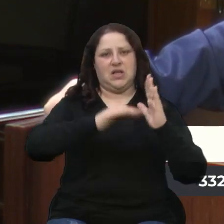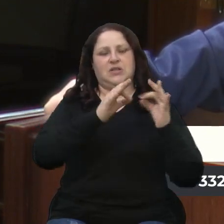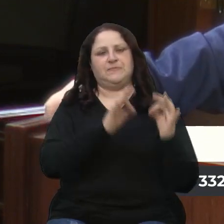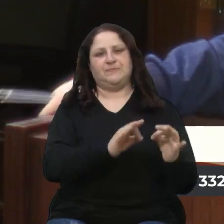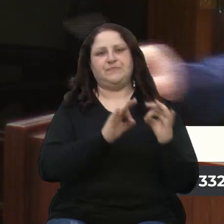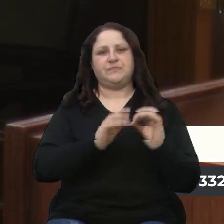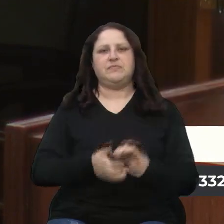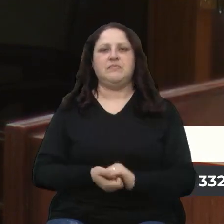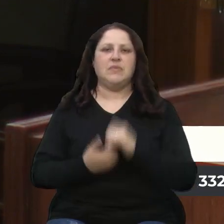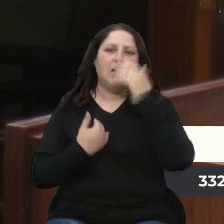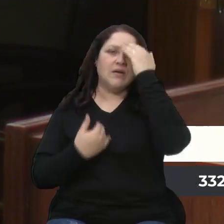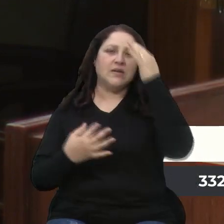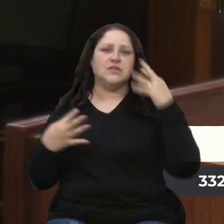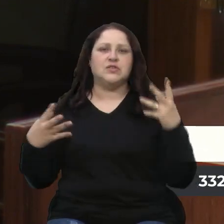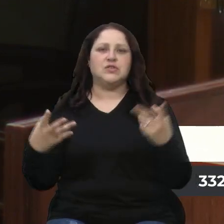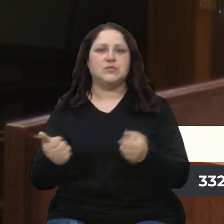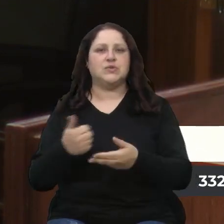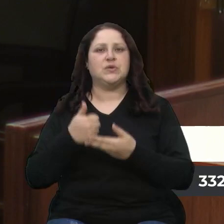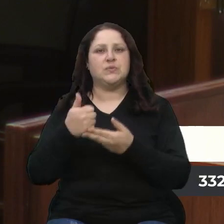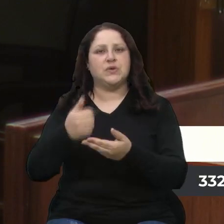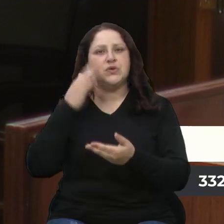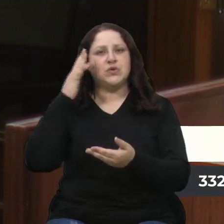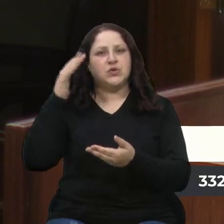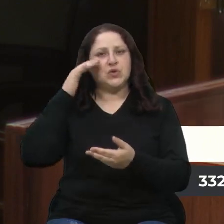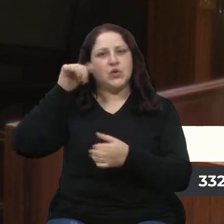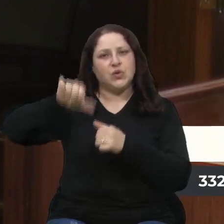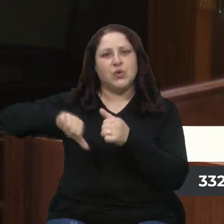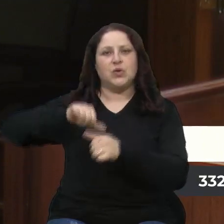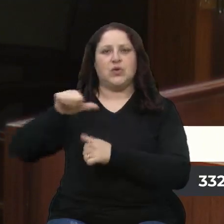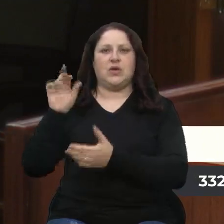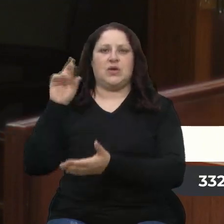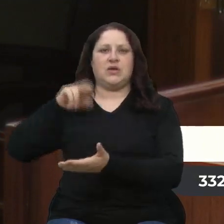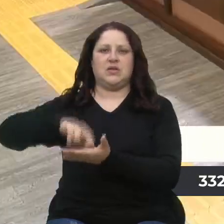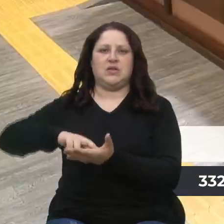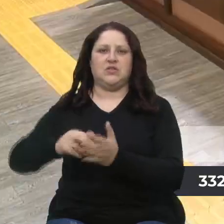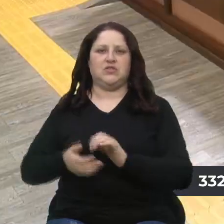todos que colaboraram para esse sonho ser transformado em realidade. Obrigado, presidente. Obrigado.